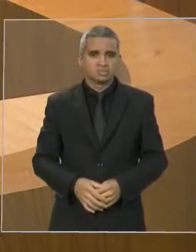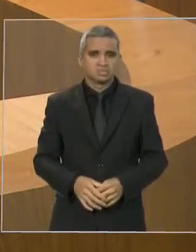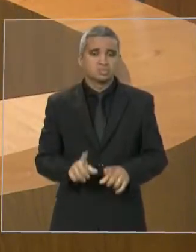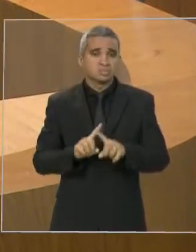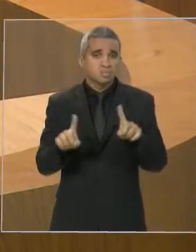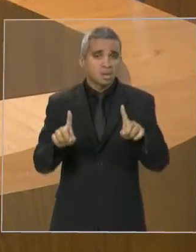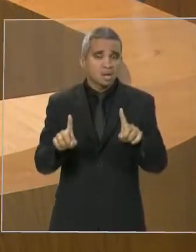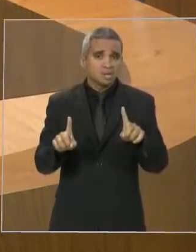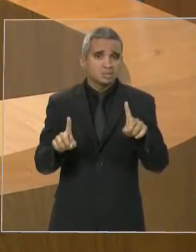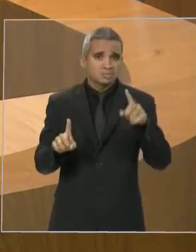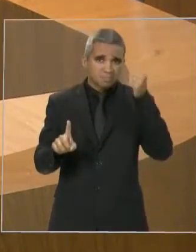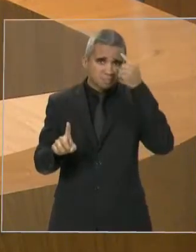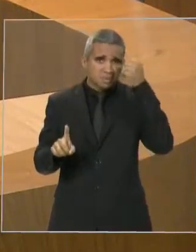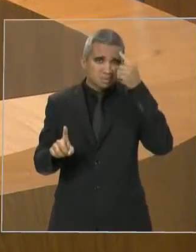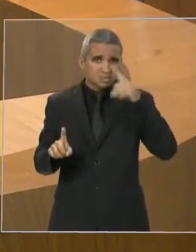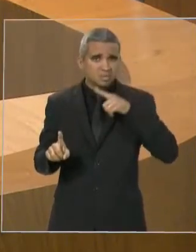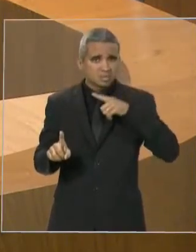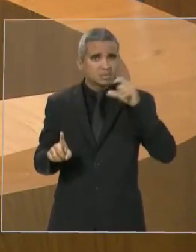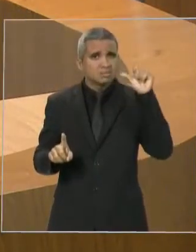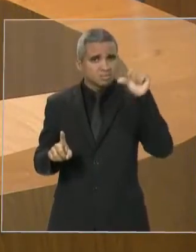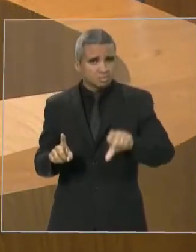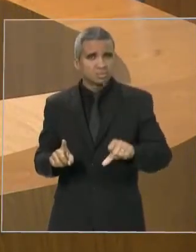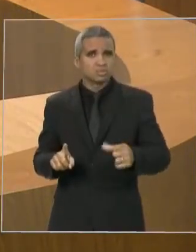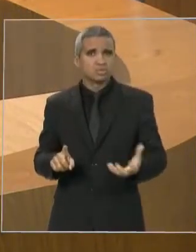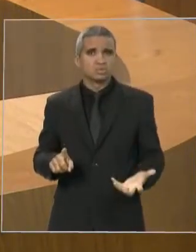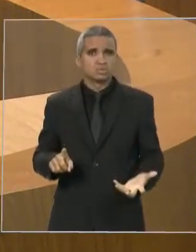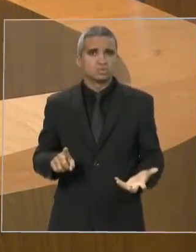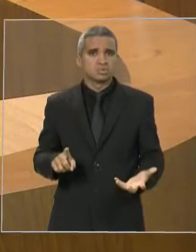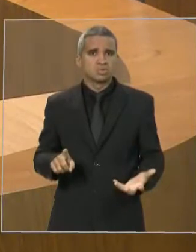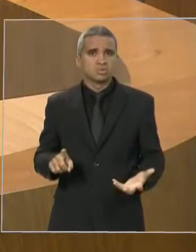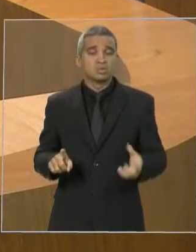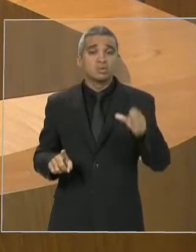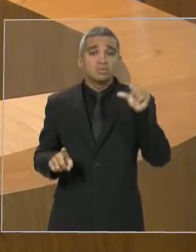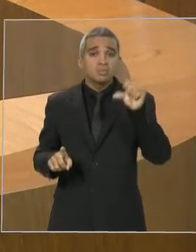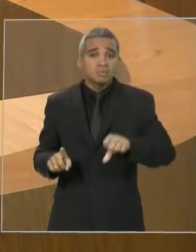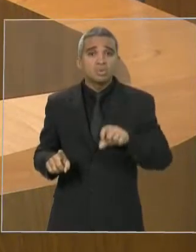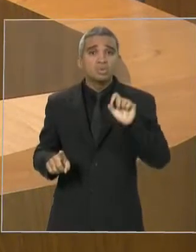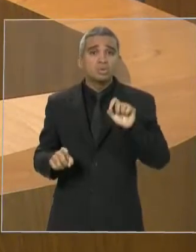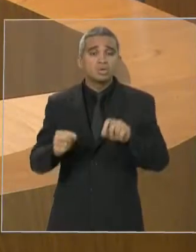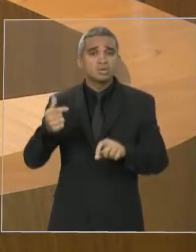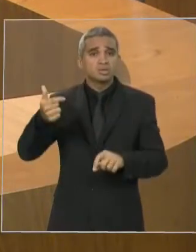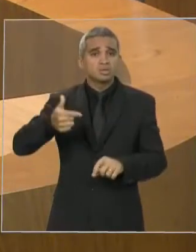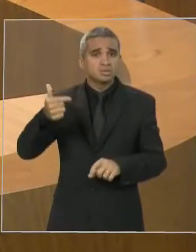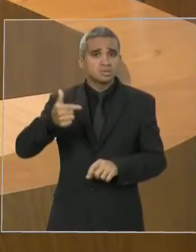pior não é isso, deputado. O pior é que